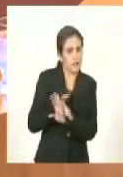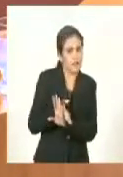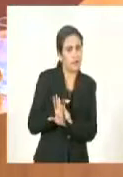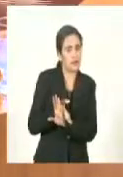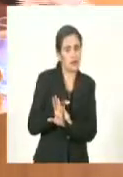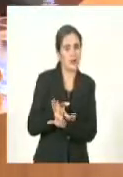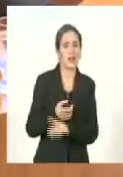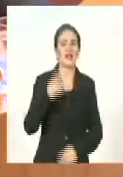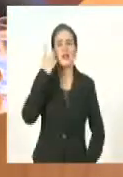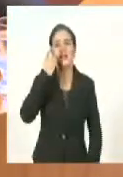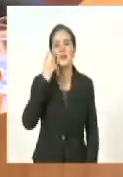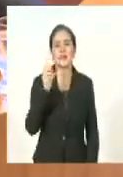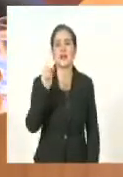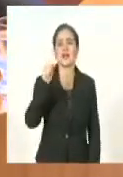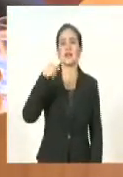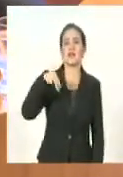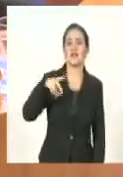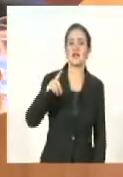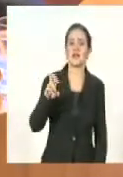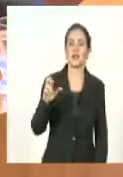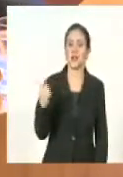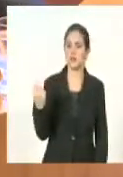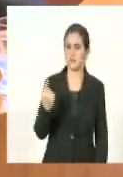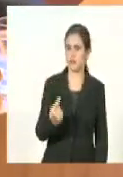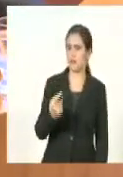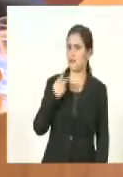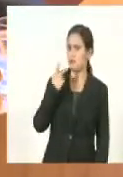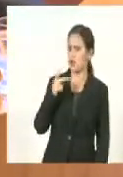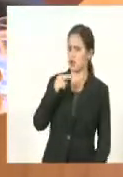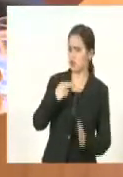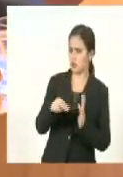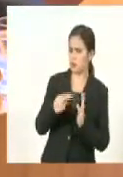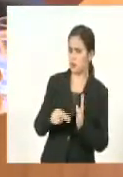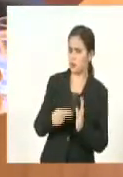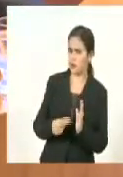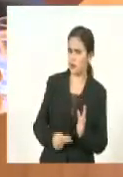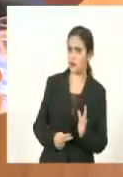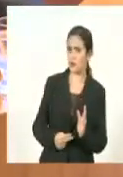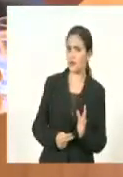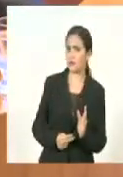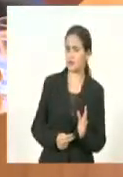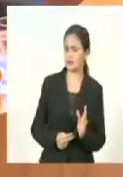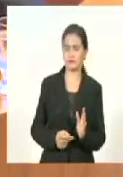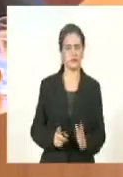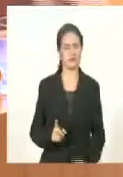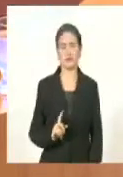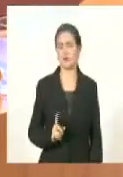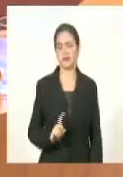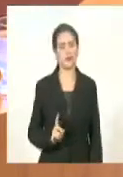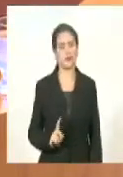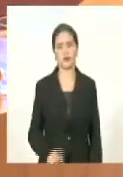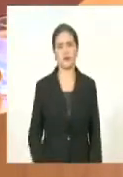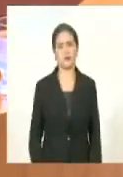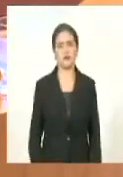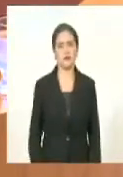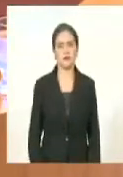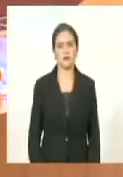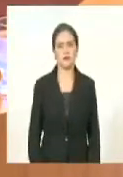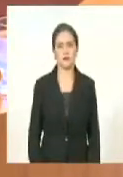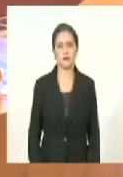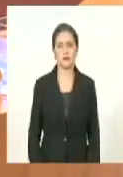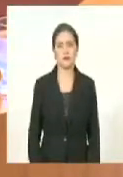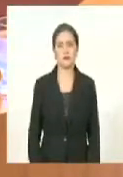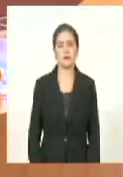quem são os empresários, as vítimas do sistema? Não. A superintendência